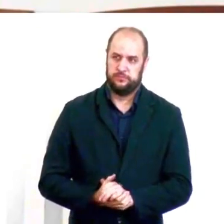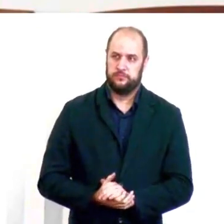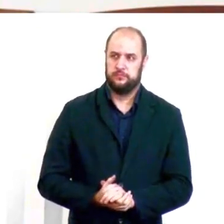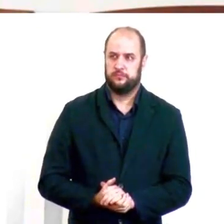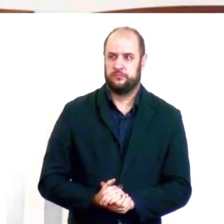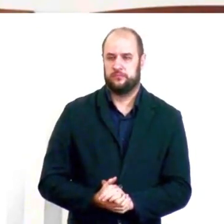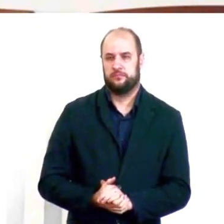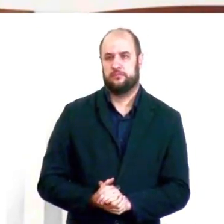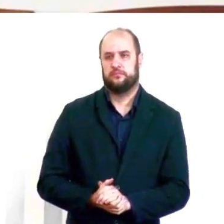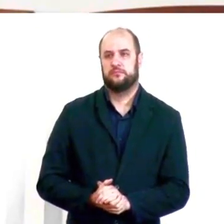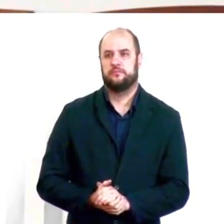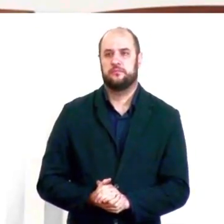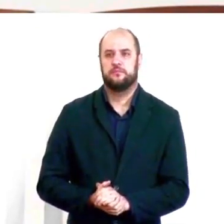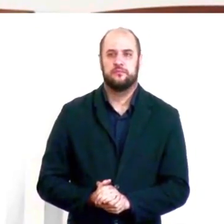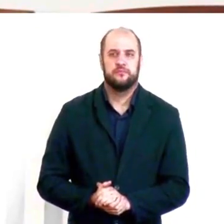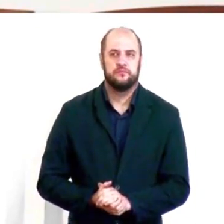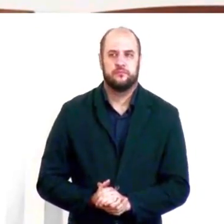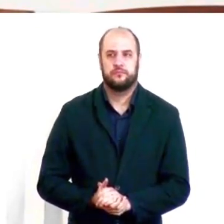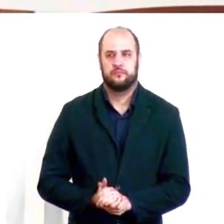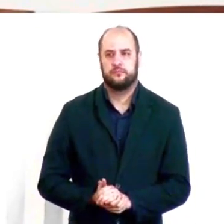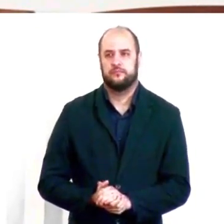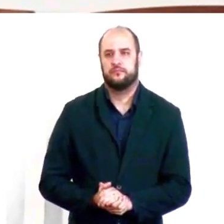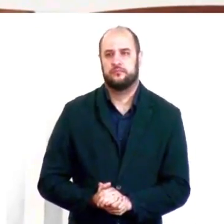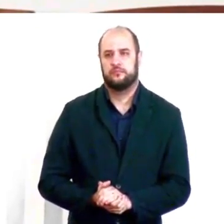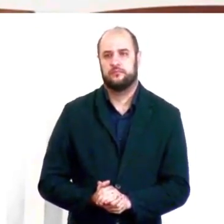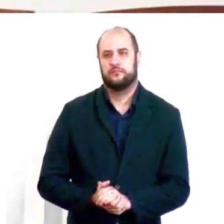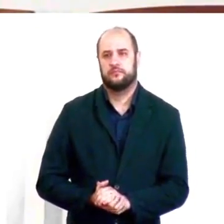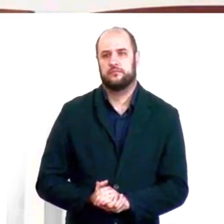O pessoal da recepção, se puder,